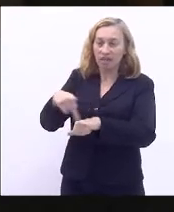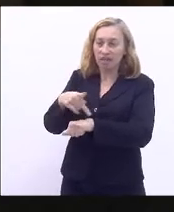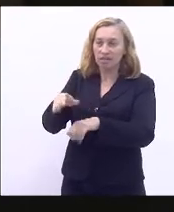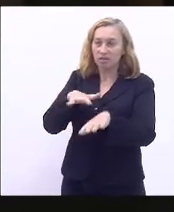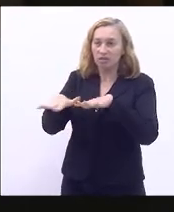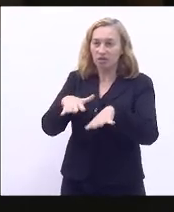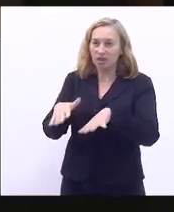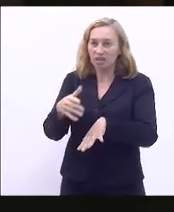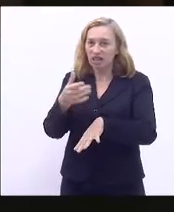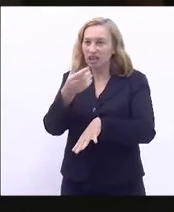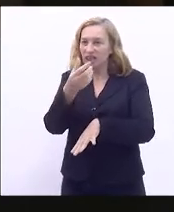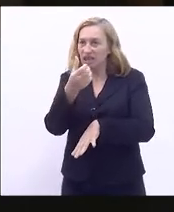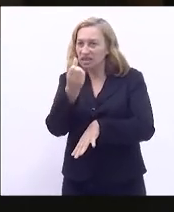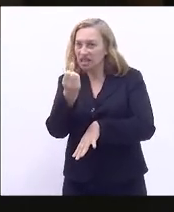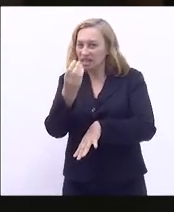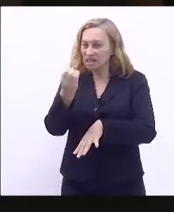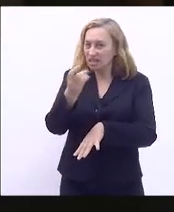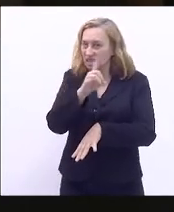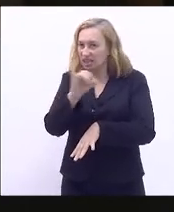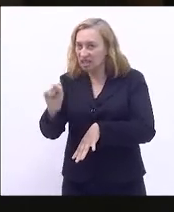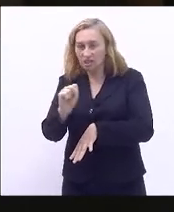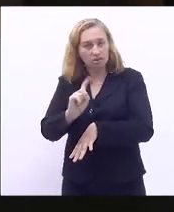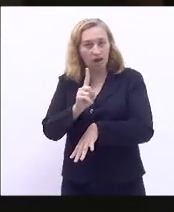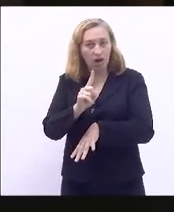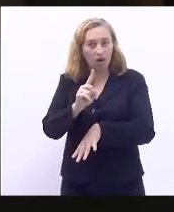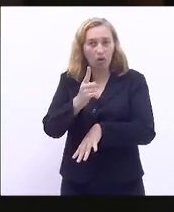dias. É um investimento de